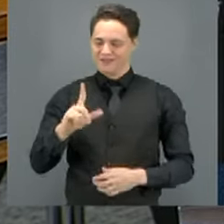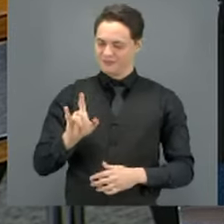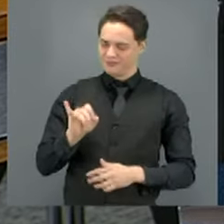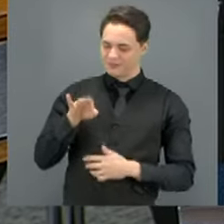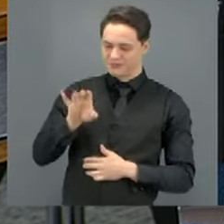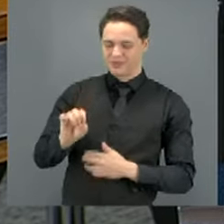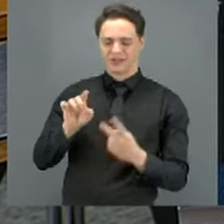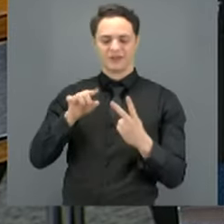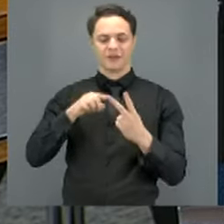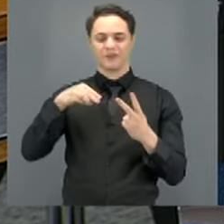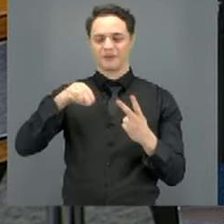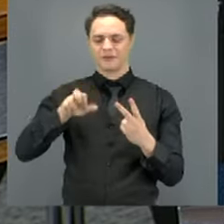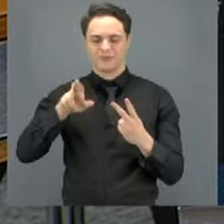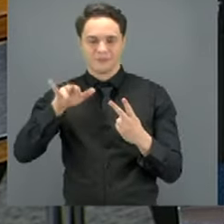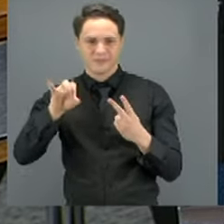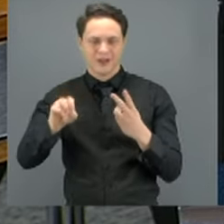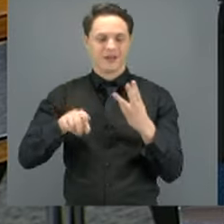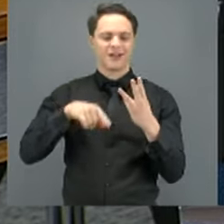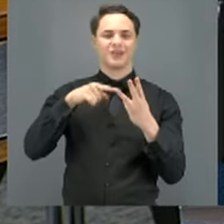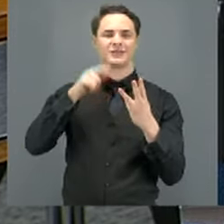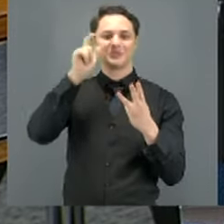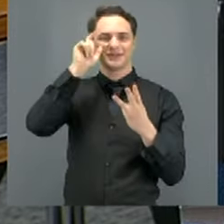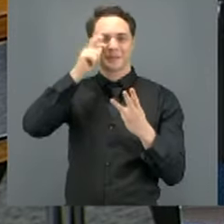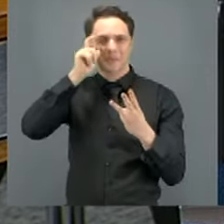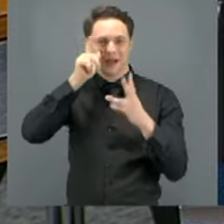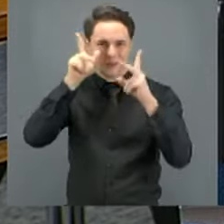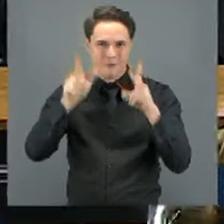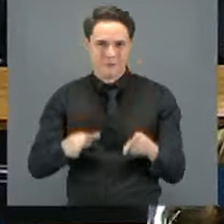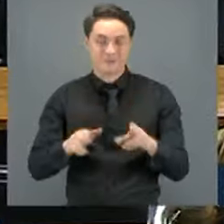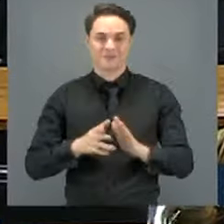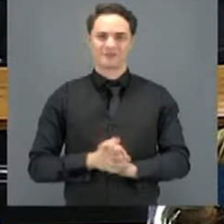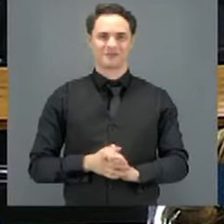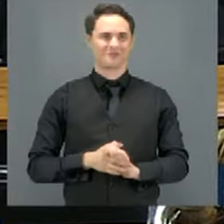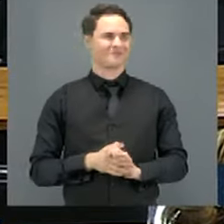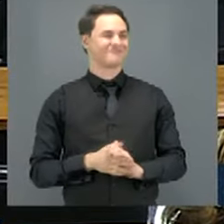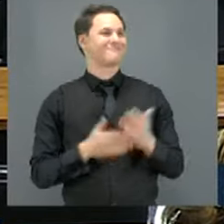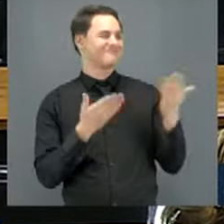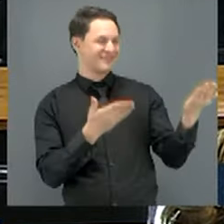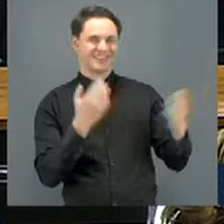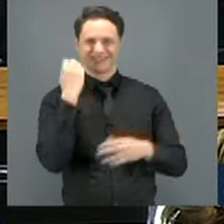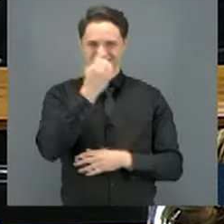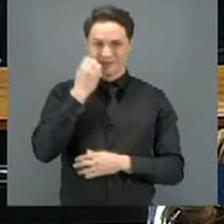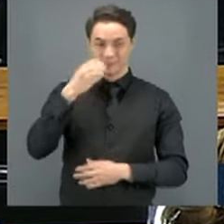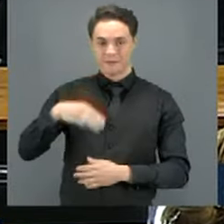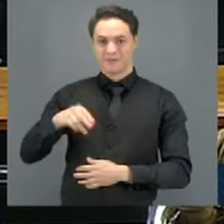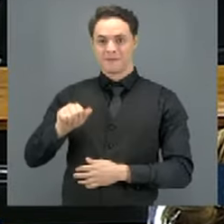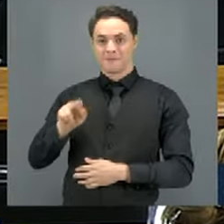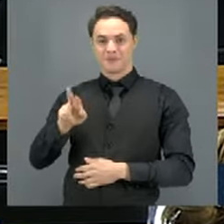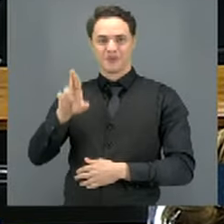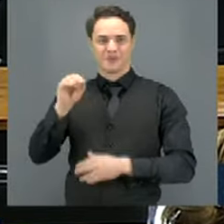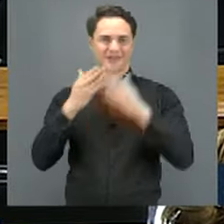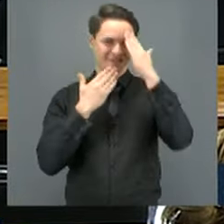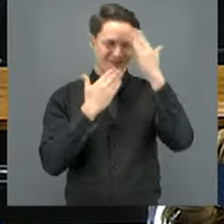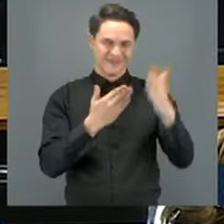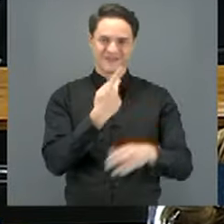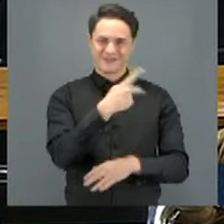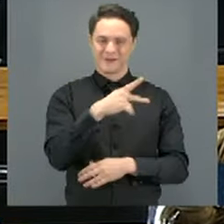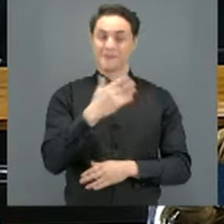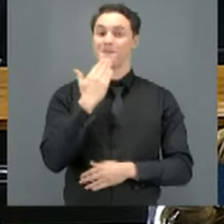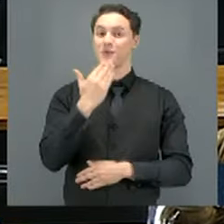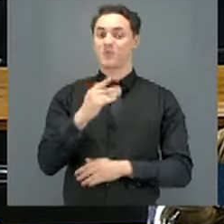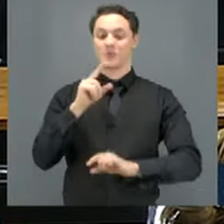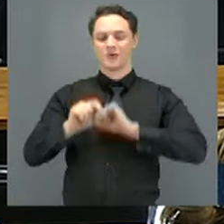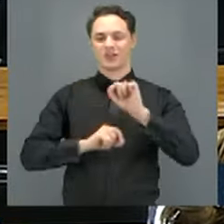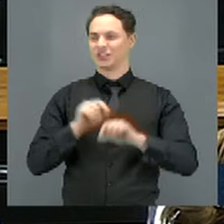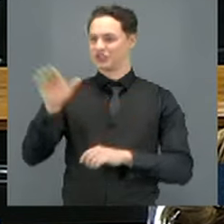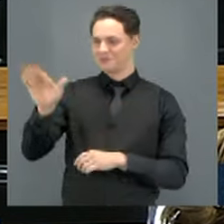Márcio, senadora Damares também, da mesma forma. Muito obrigado. Senador Mauro, a gente que agradece o seu pedido de trazer os